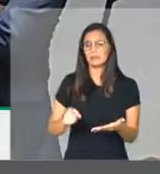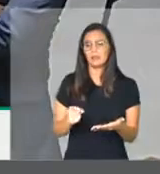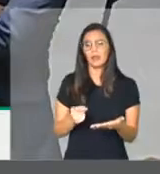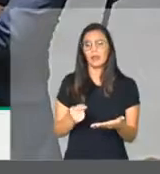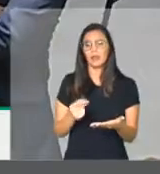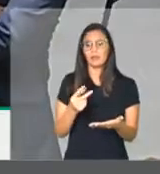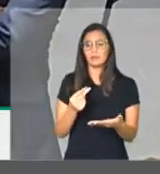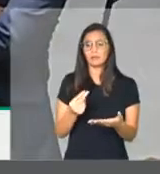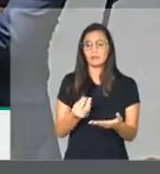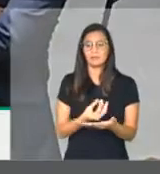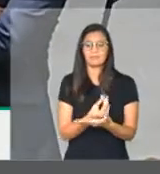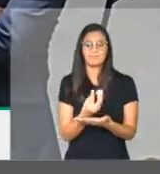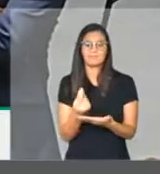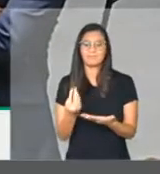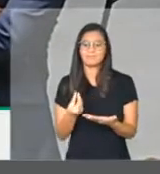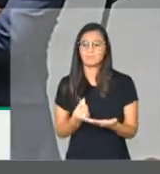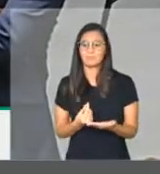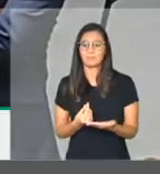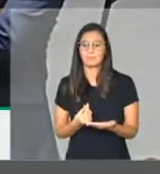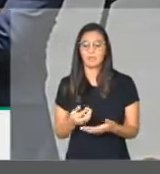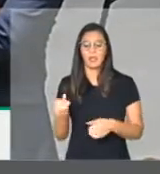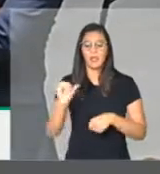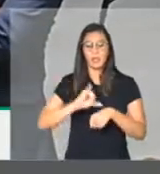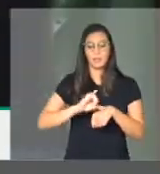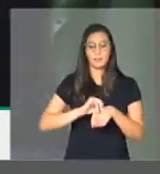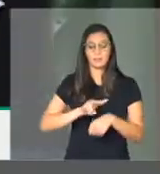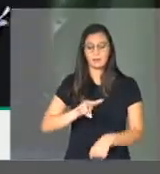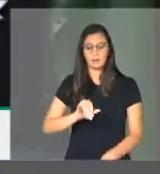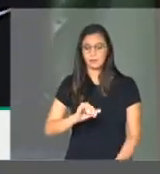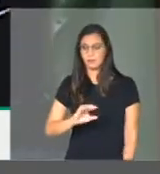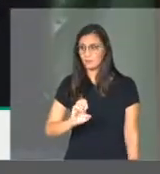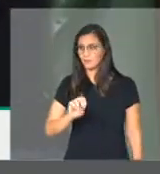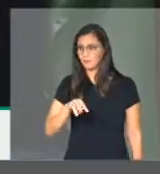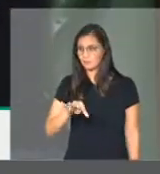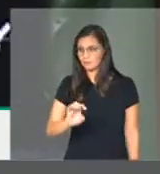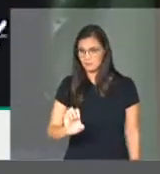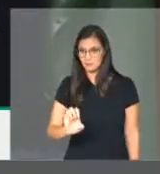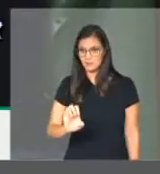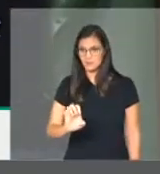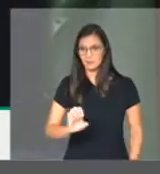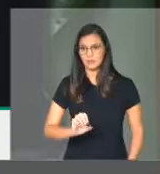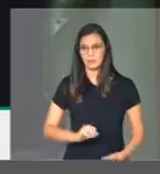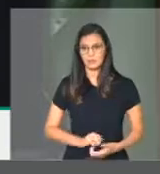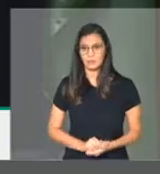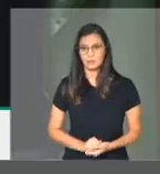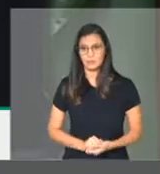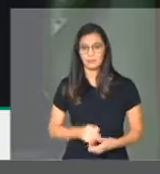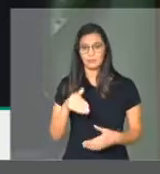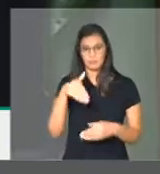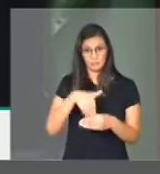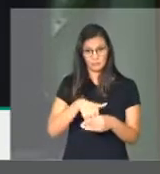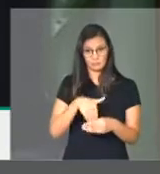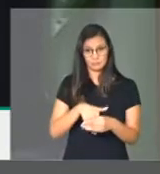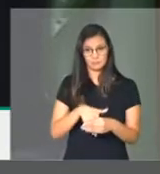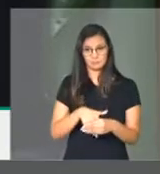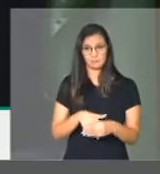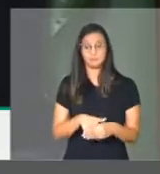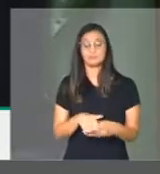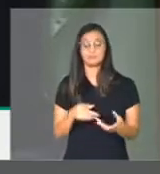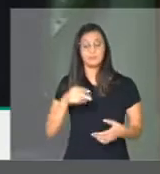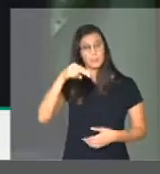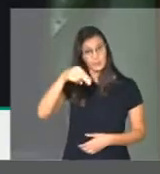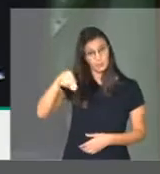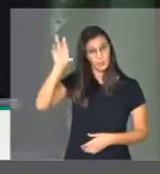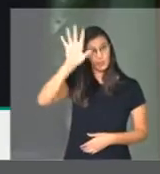vivas a obra capital de Vicente Nunes Leal, coronelismo, enxada e voto. E quanto ao